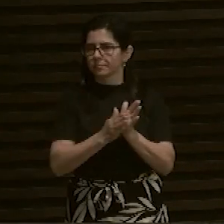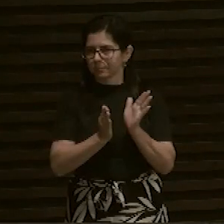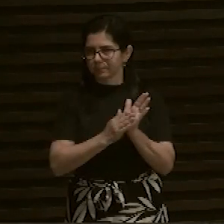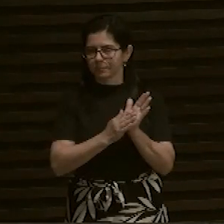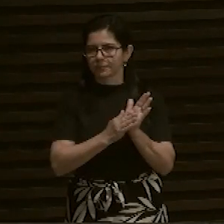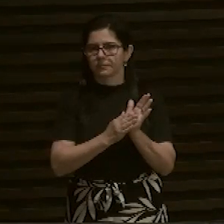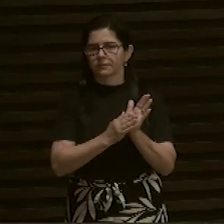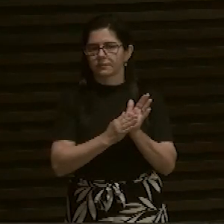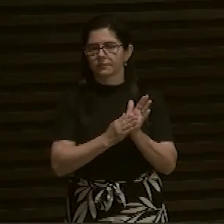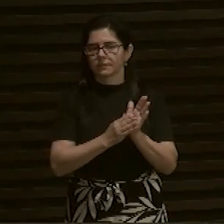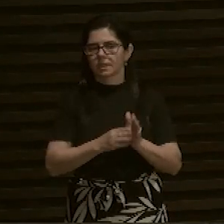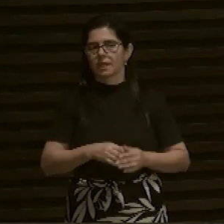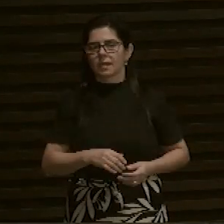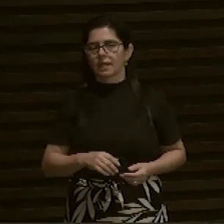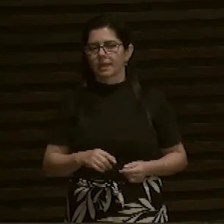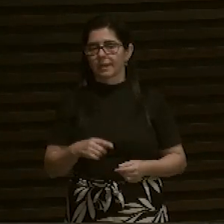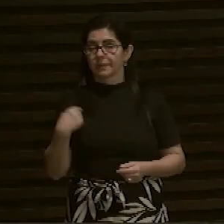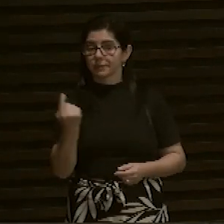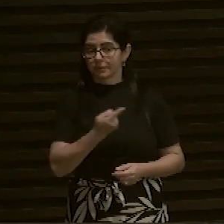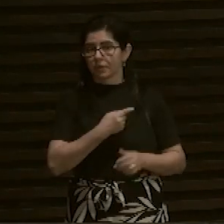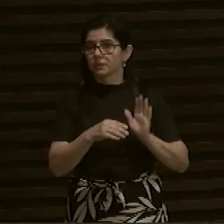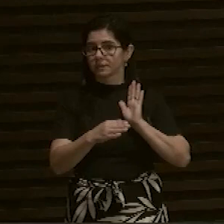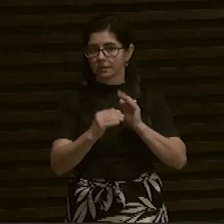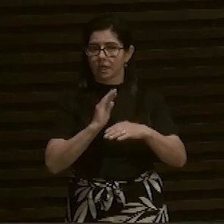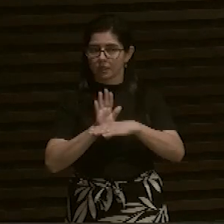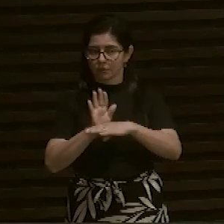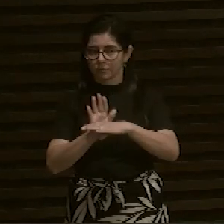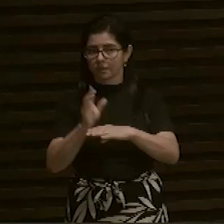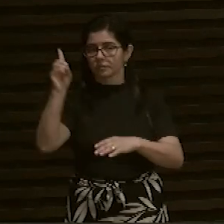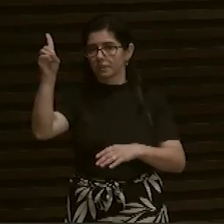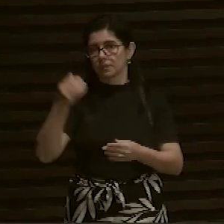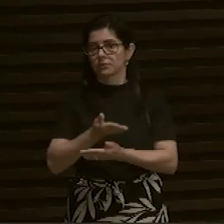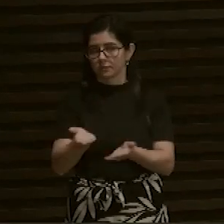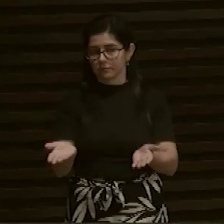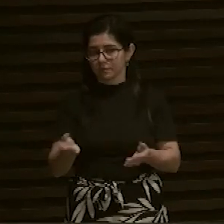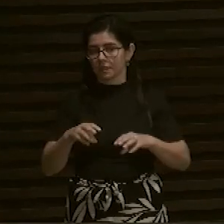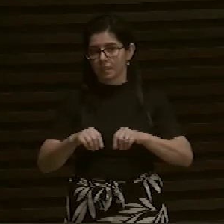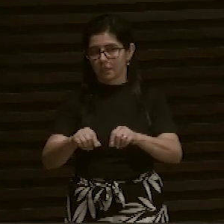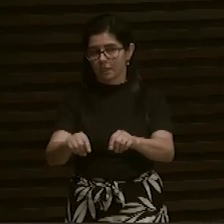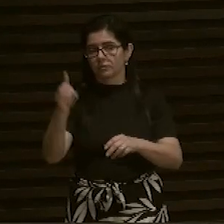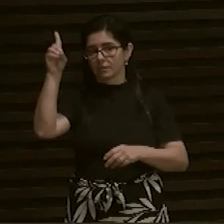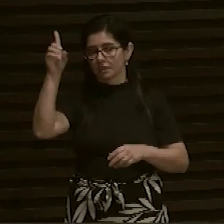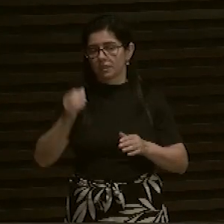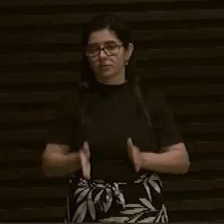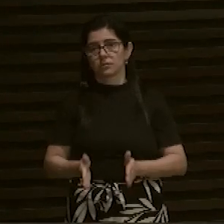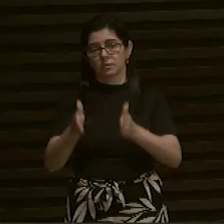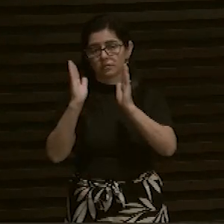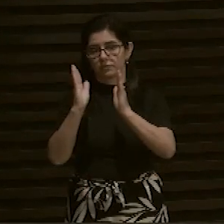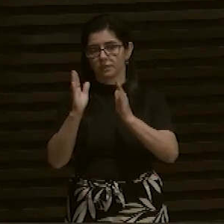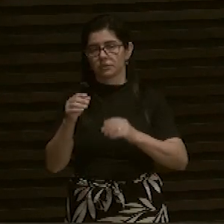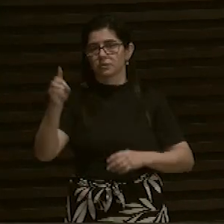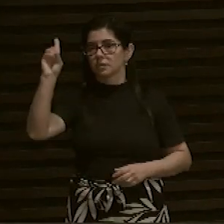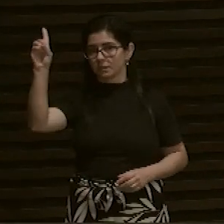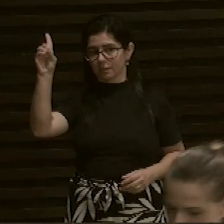trabalho. Pois nós somos cooperadores de Deus. Vocês são lavoura de Deus e edifício de Deus. Conforme a graça